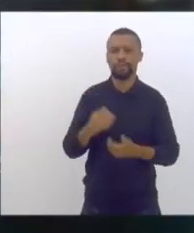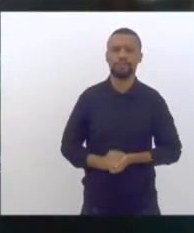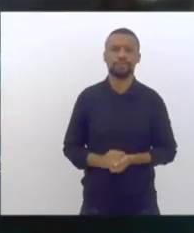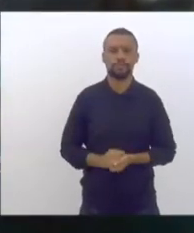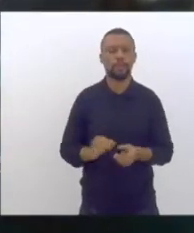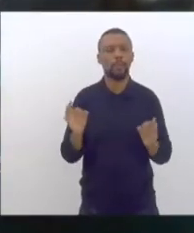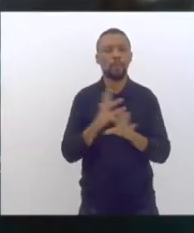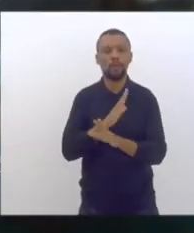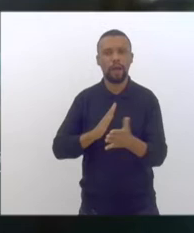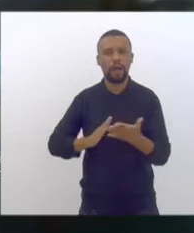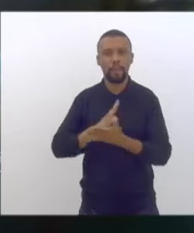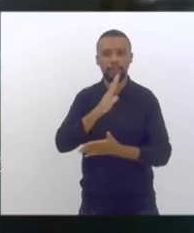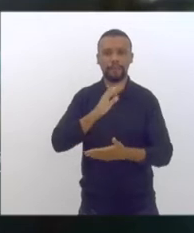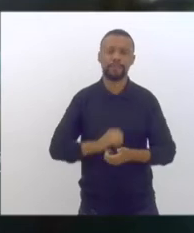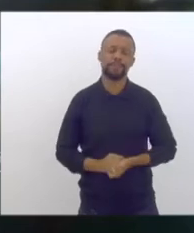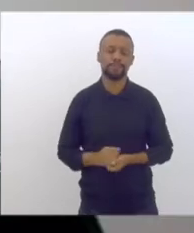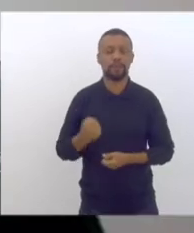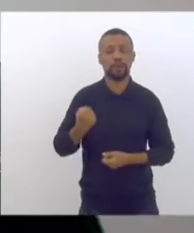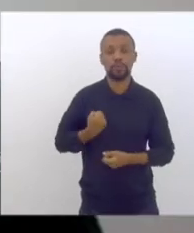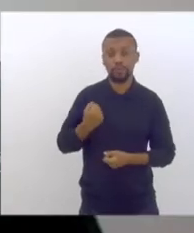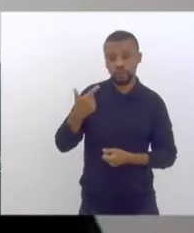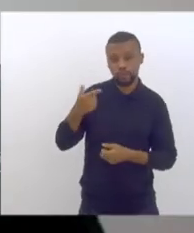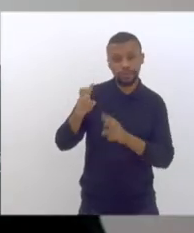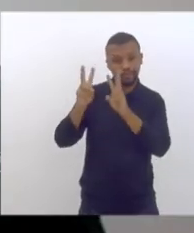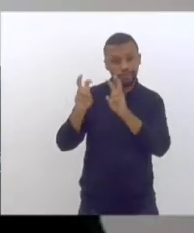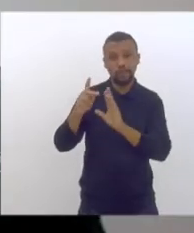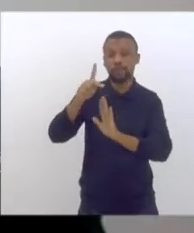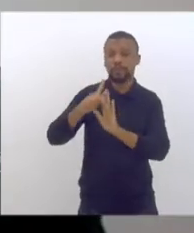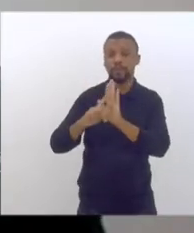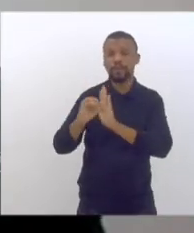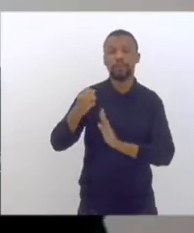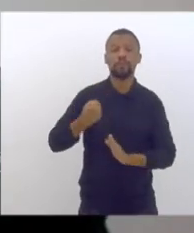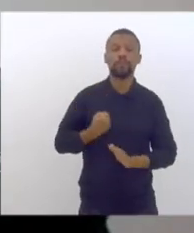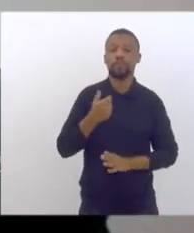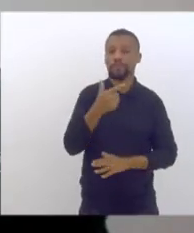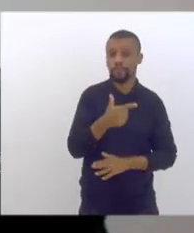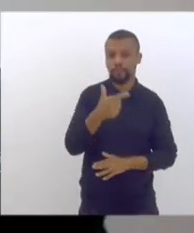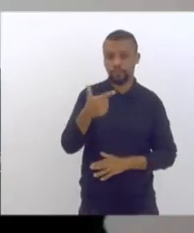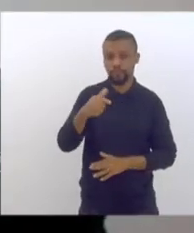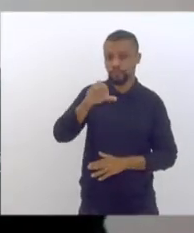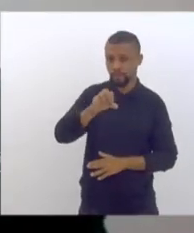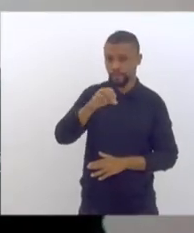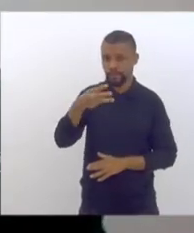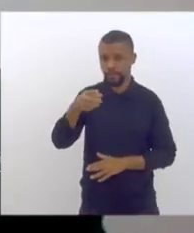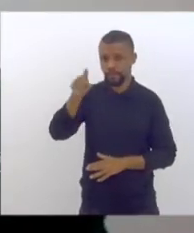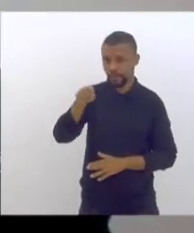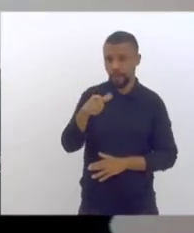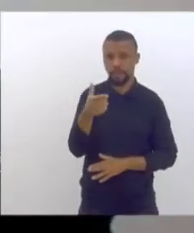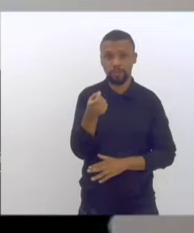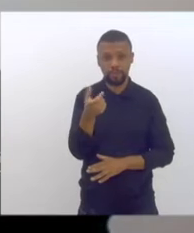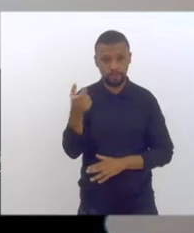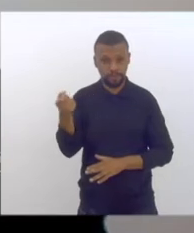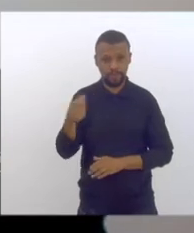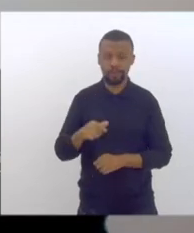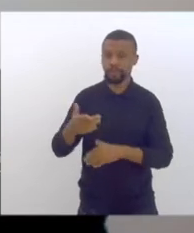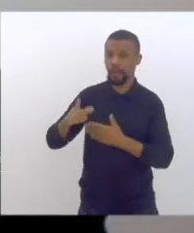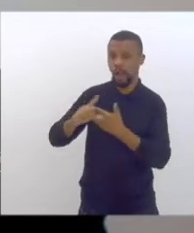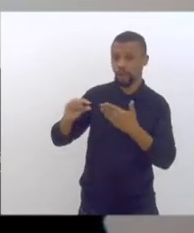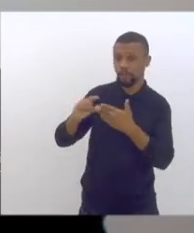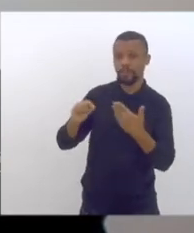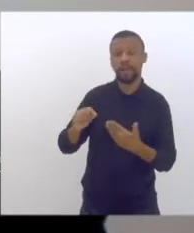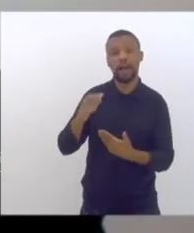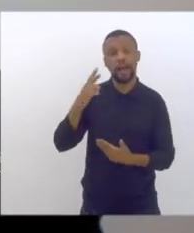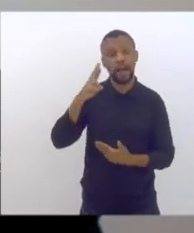aprovado Primeiro dois da pauta projeto de lei nº 22 93 2020 autoria da deputada